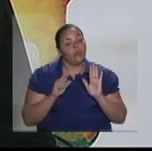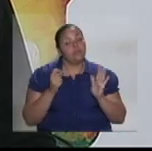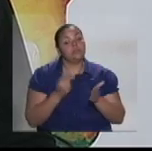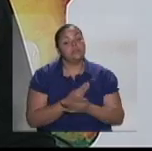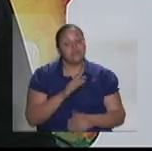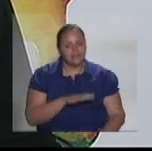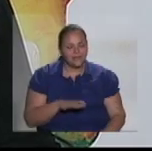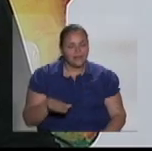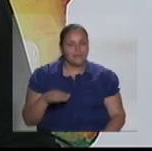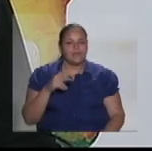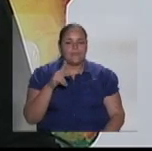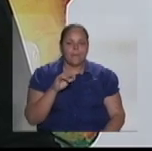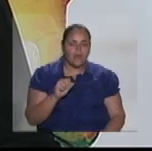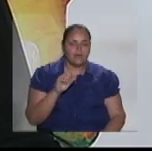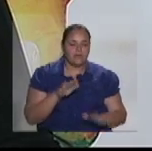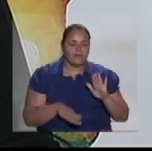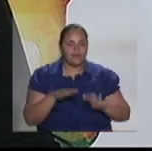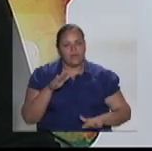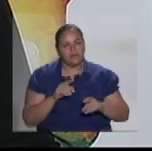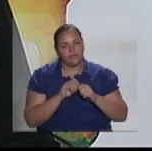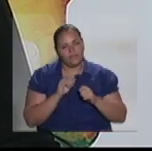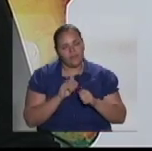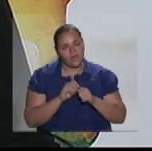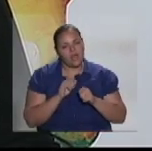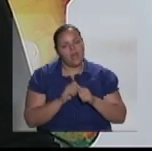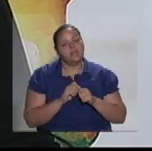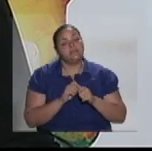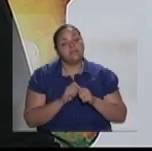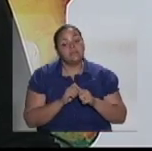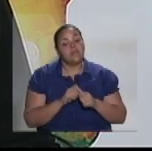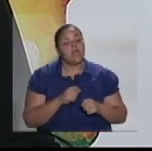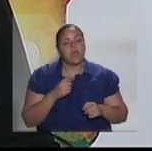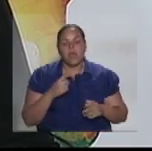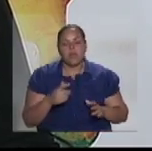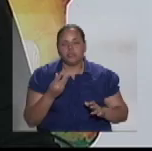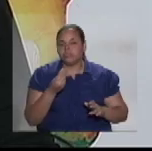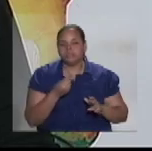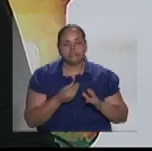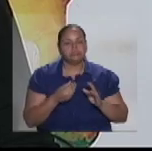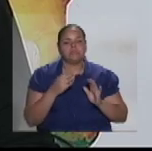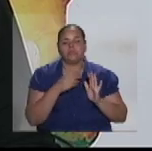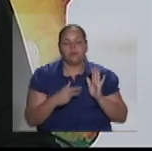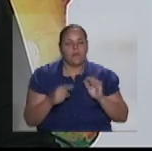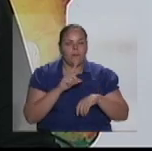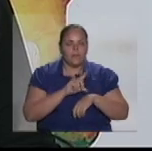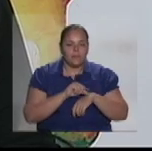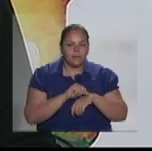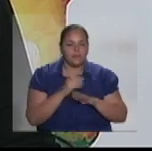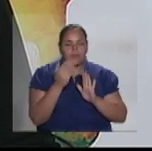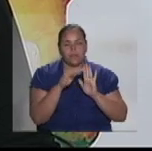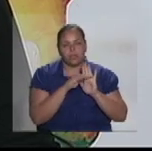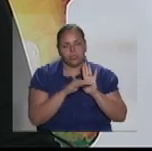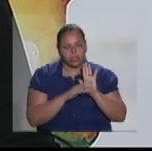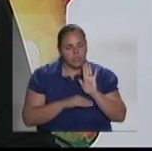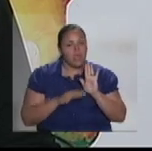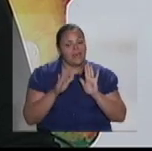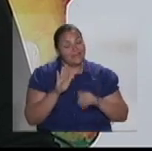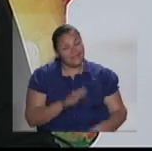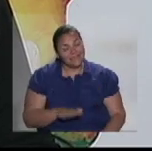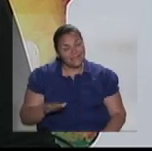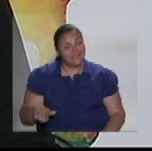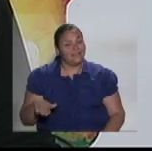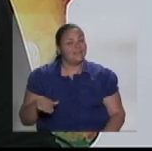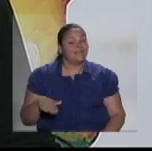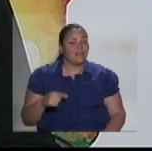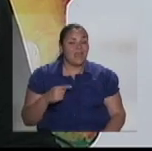falou no primeiro bloco, alguns pais às vezes fazem uma agenda super lotada, né? E aí as